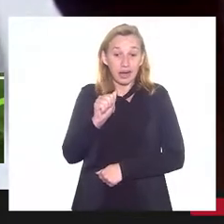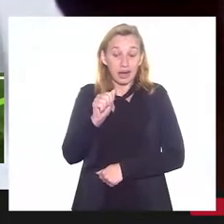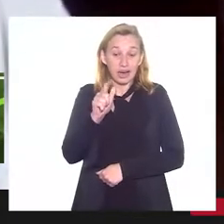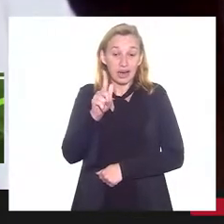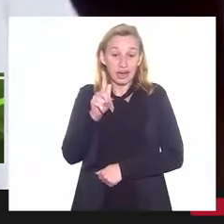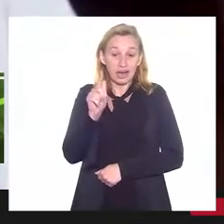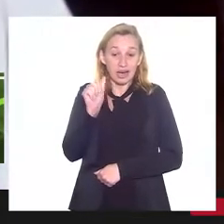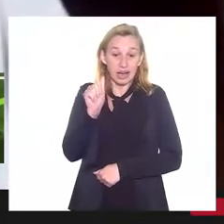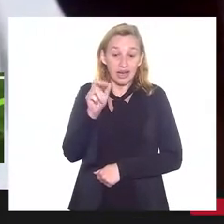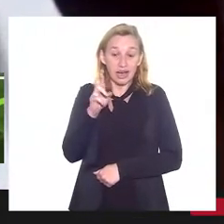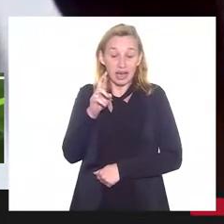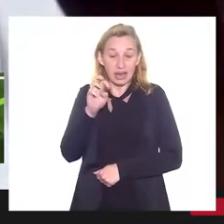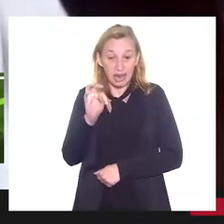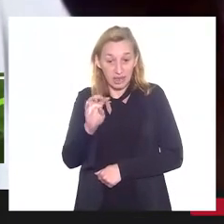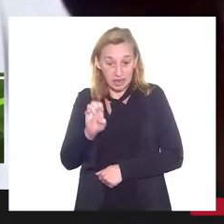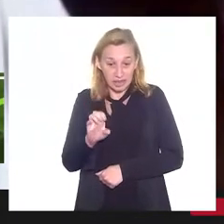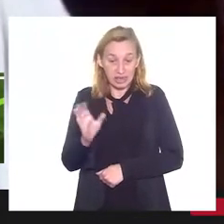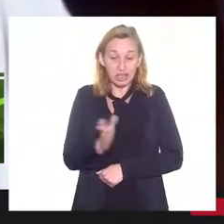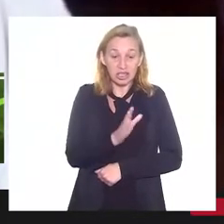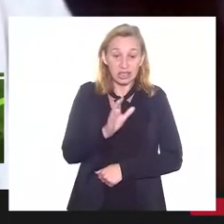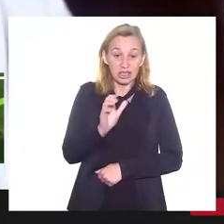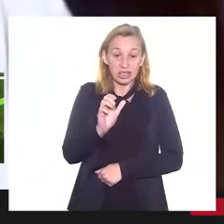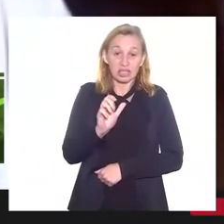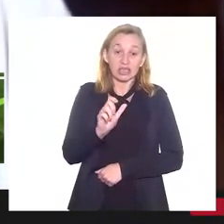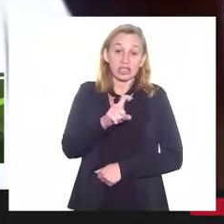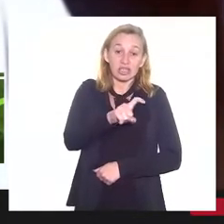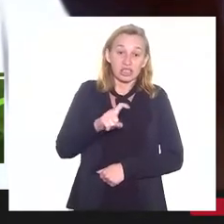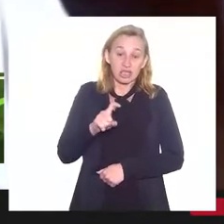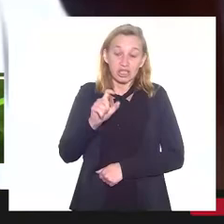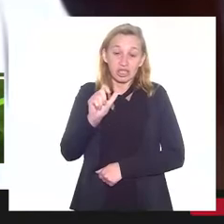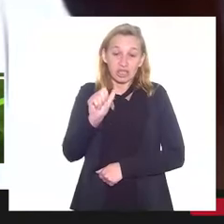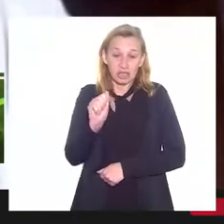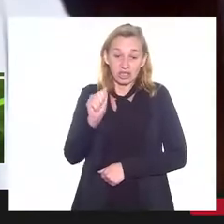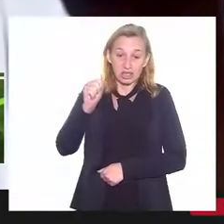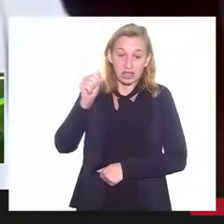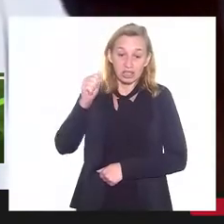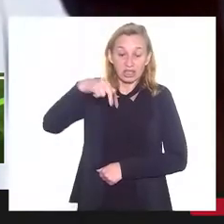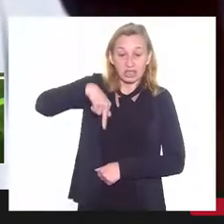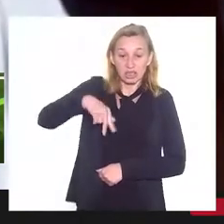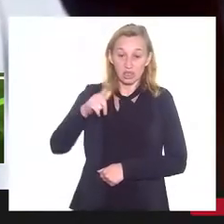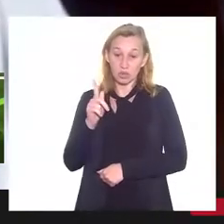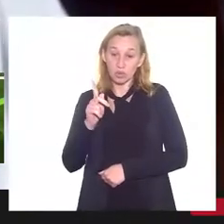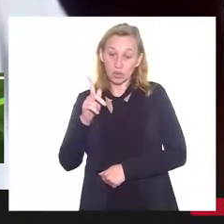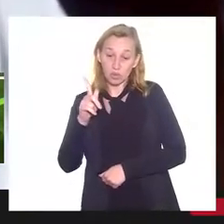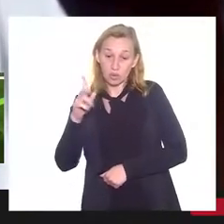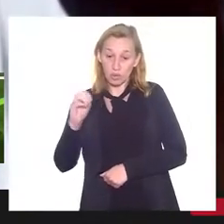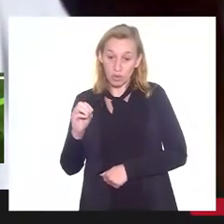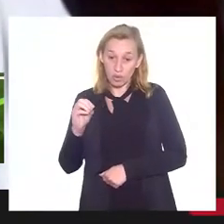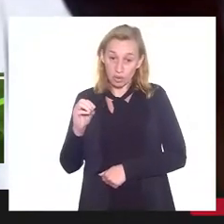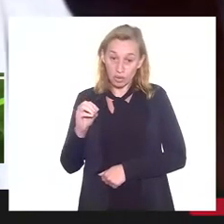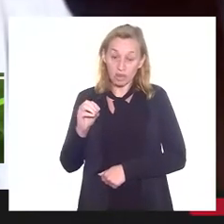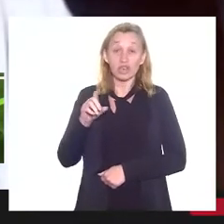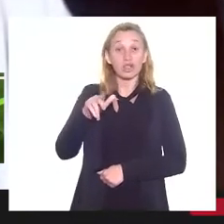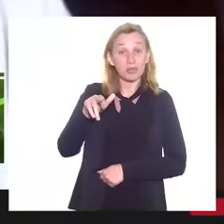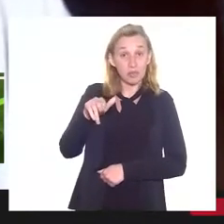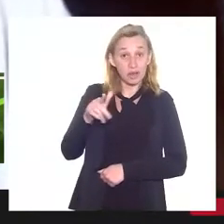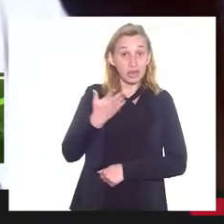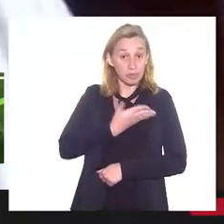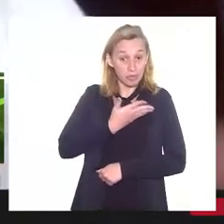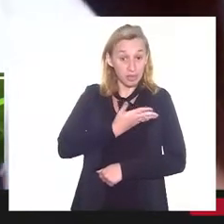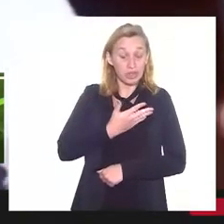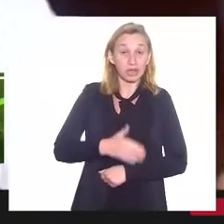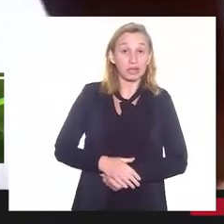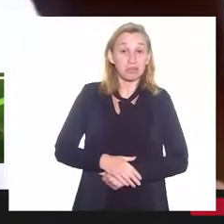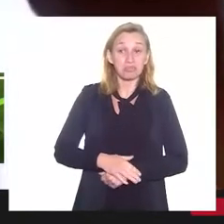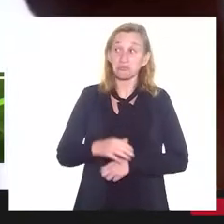de Xangô minha irmã e amiga né brilhante explanação que ela fez e